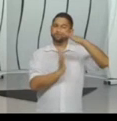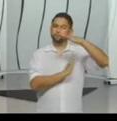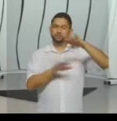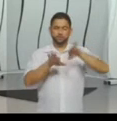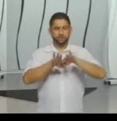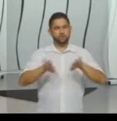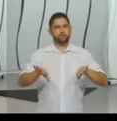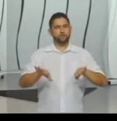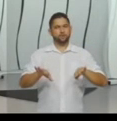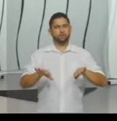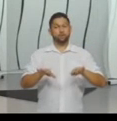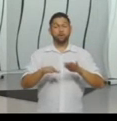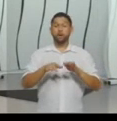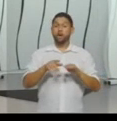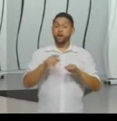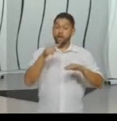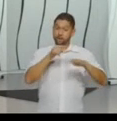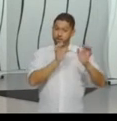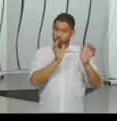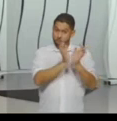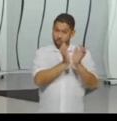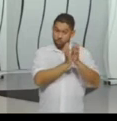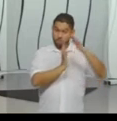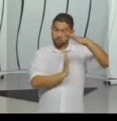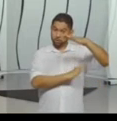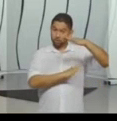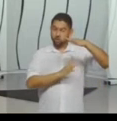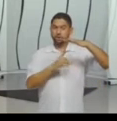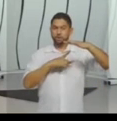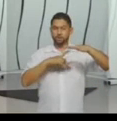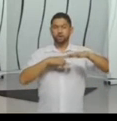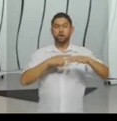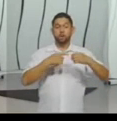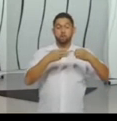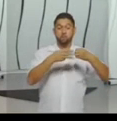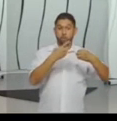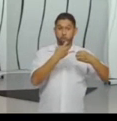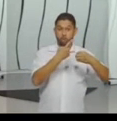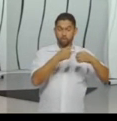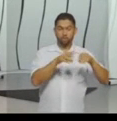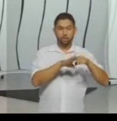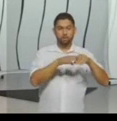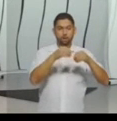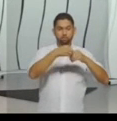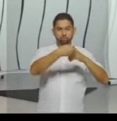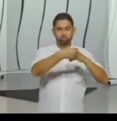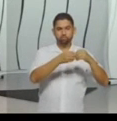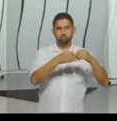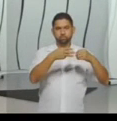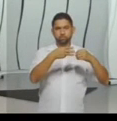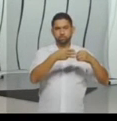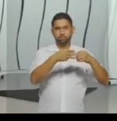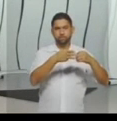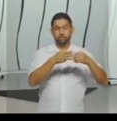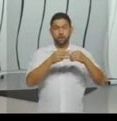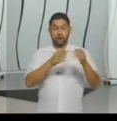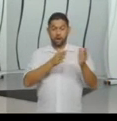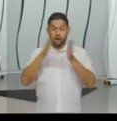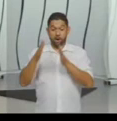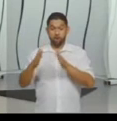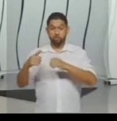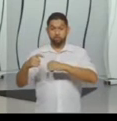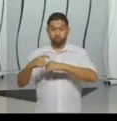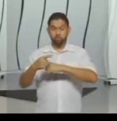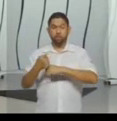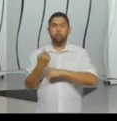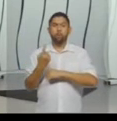Algas você tinha tanto unicelulares quanto pluricelulares. Protozoários nós temos somente organismos